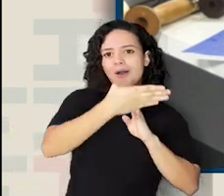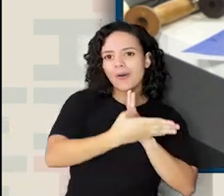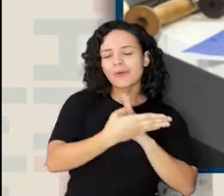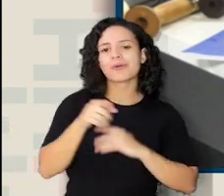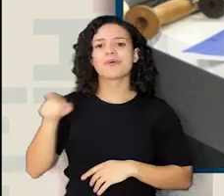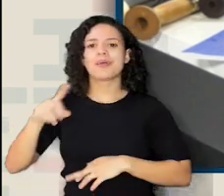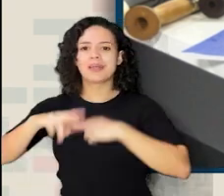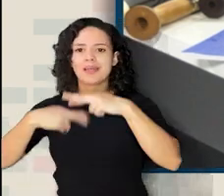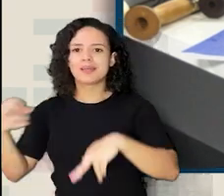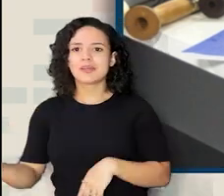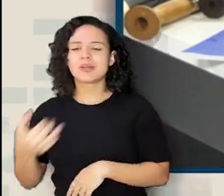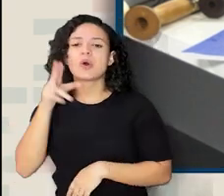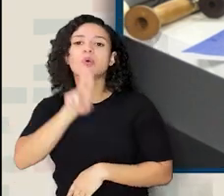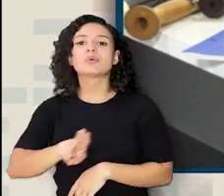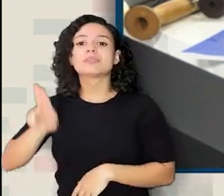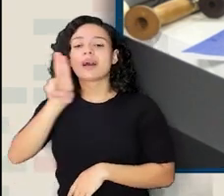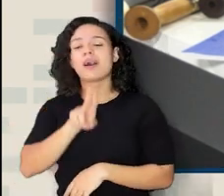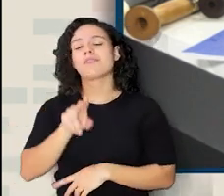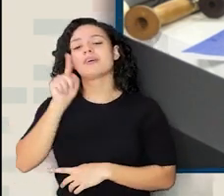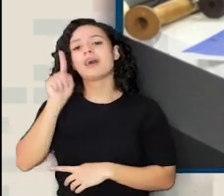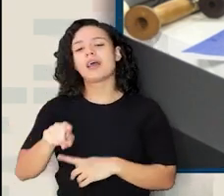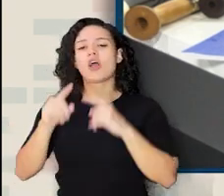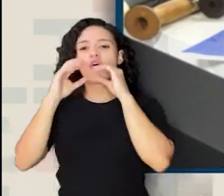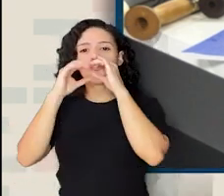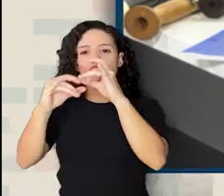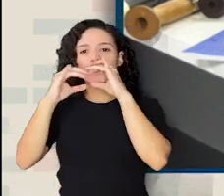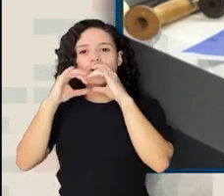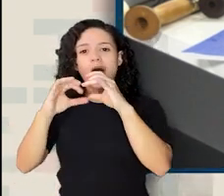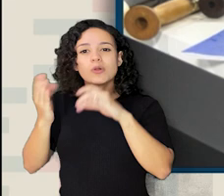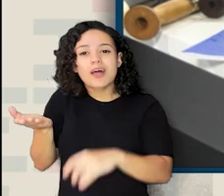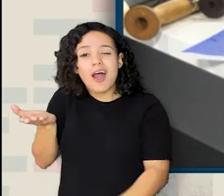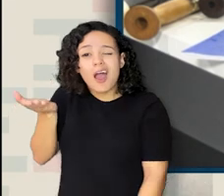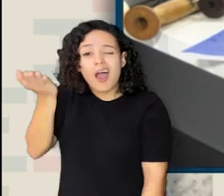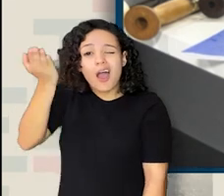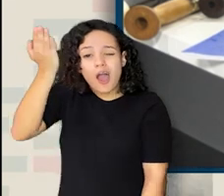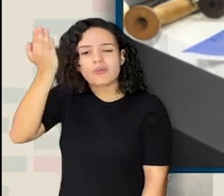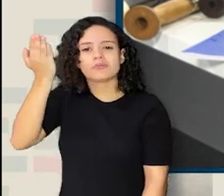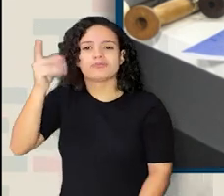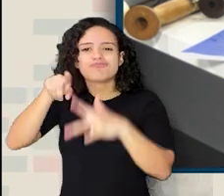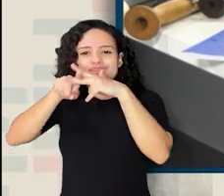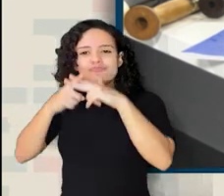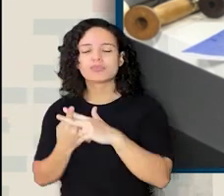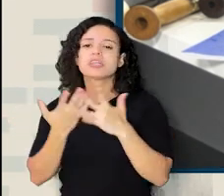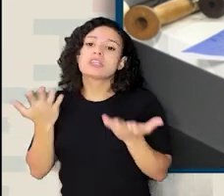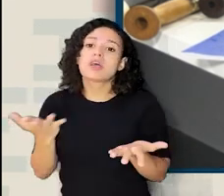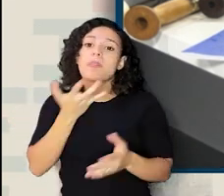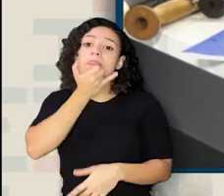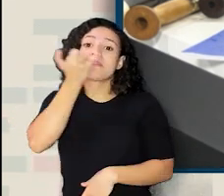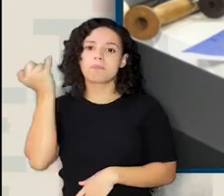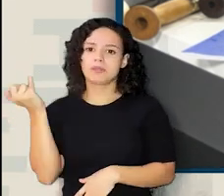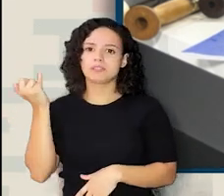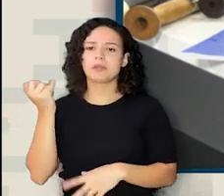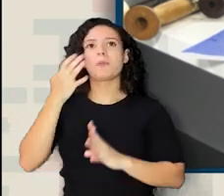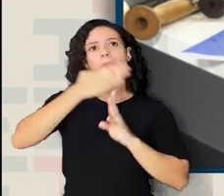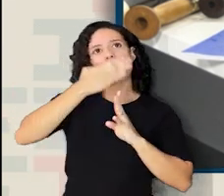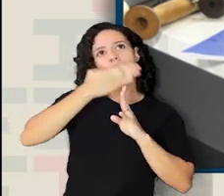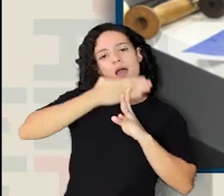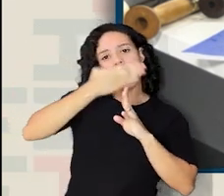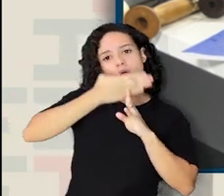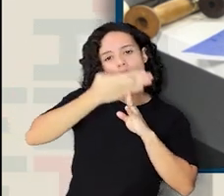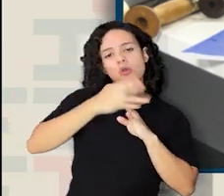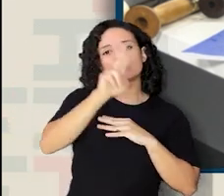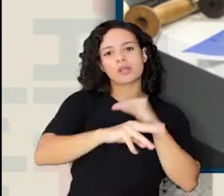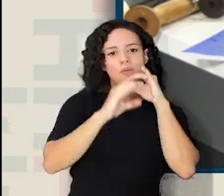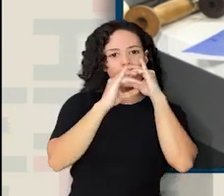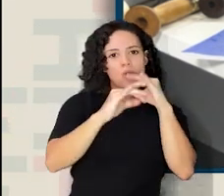contrário do período barroco, de se tocar com flautas com afinações mais altas. Então, gente, essa questão da afinação não é